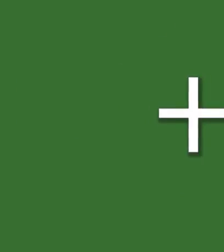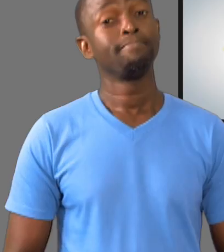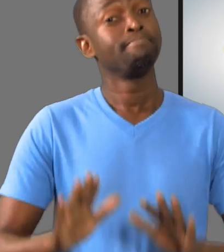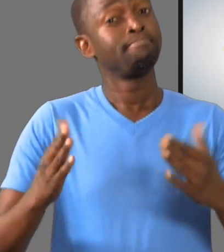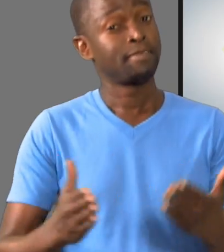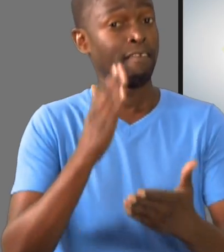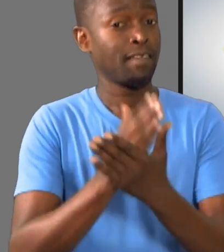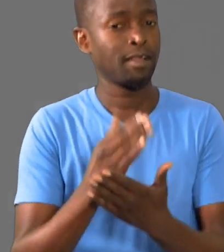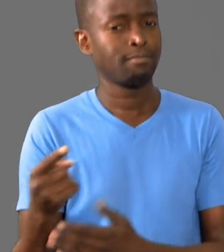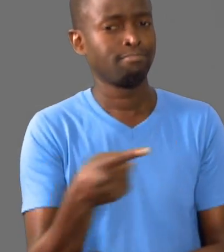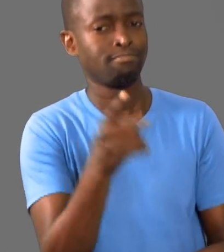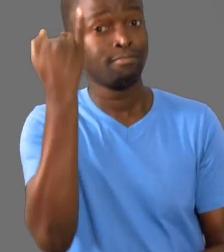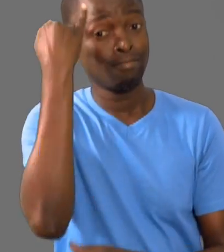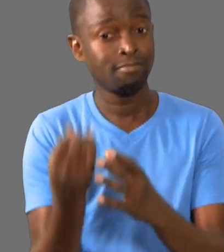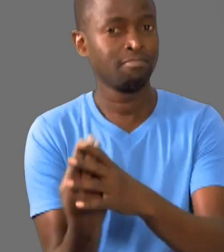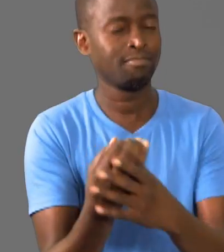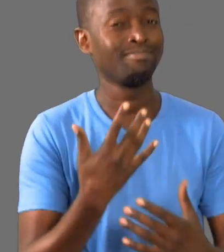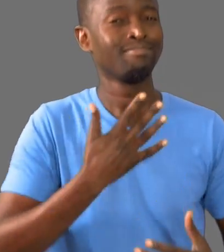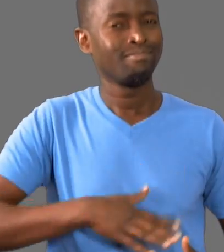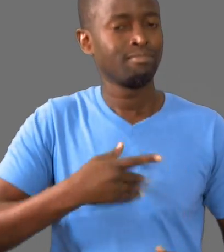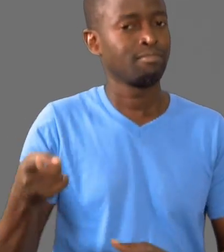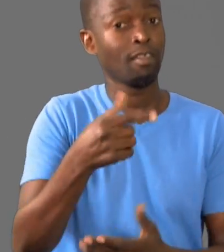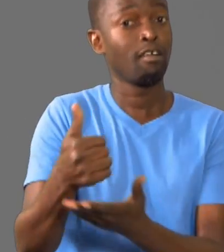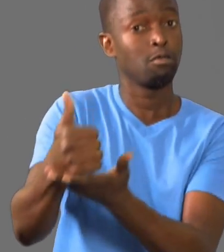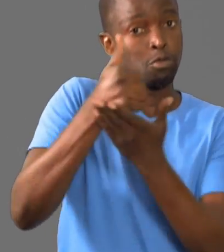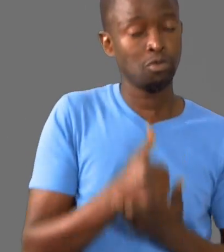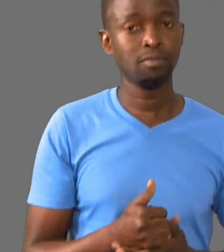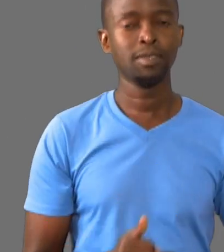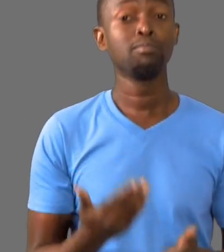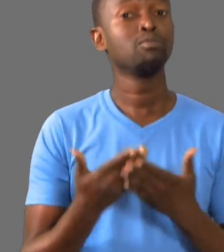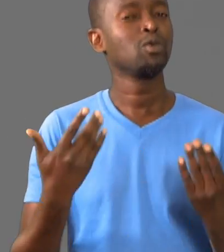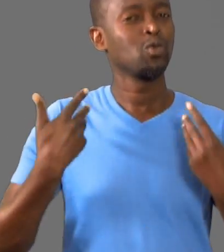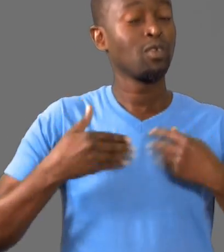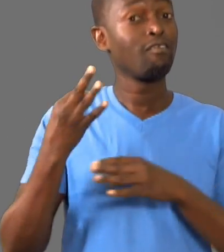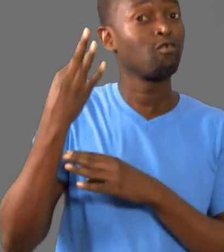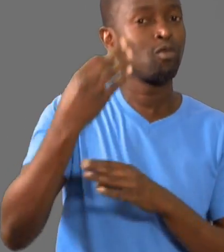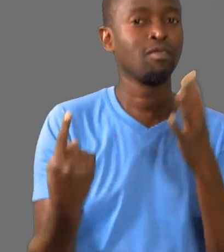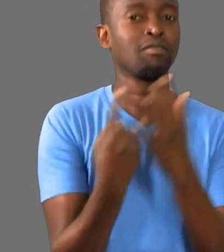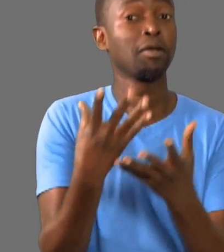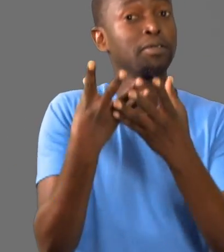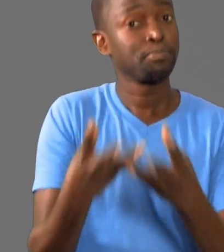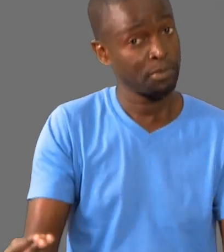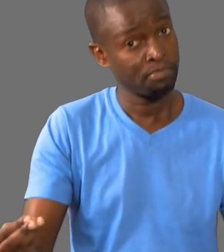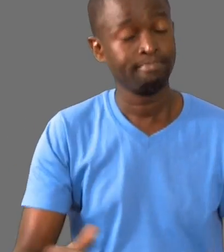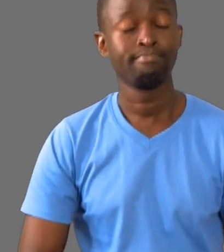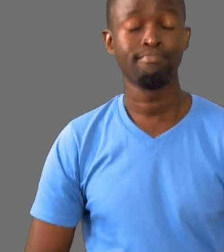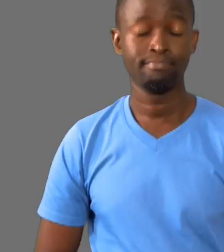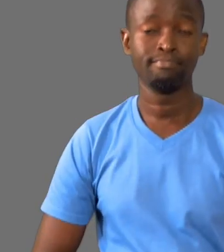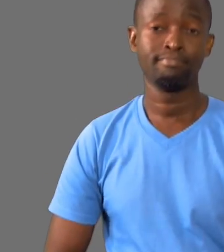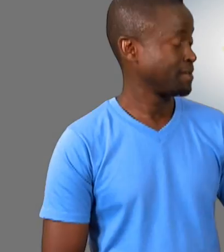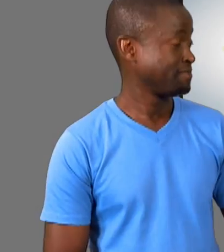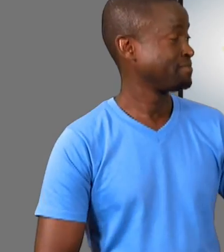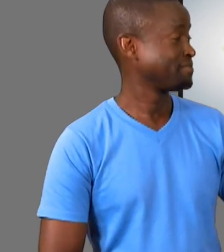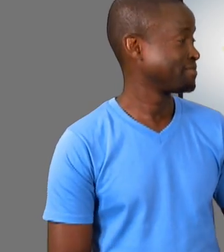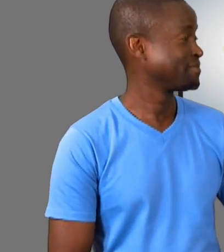É isso. Estas iniciativas precisam mesmo de apoio. Sob o risco de desaparecer.